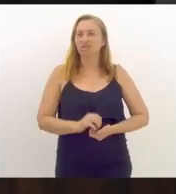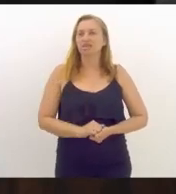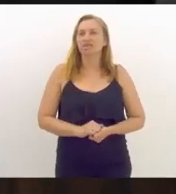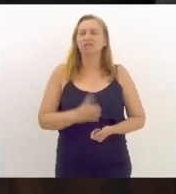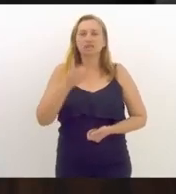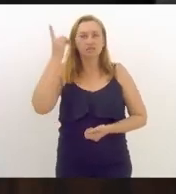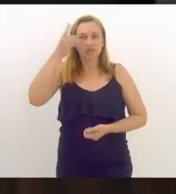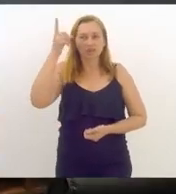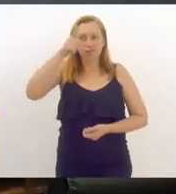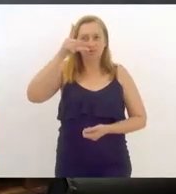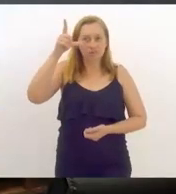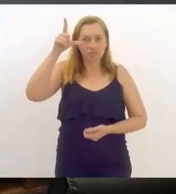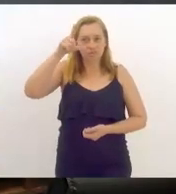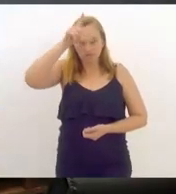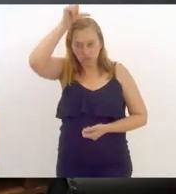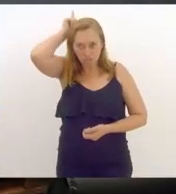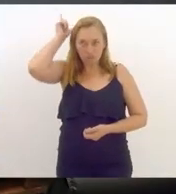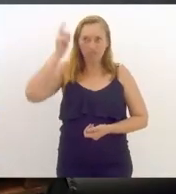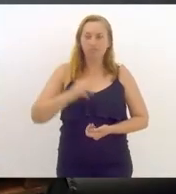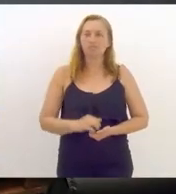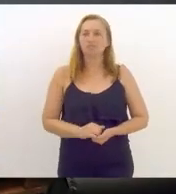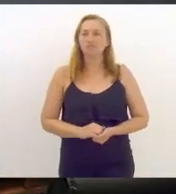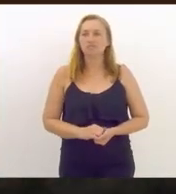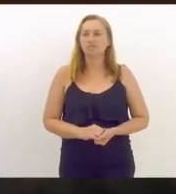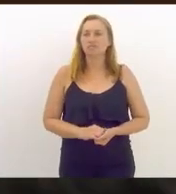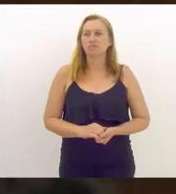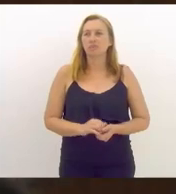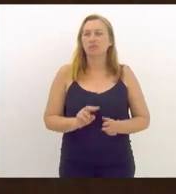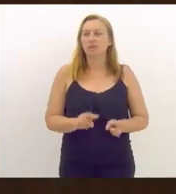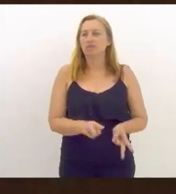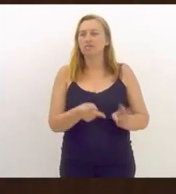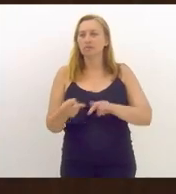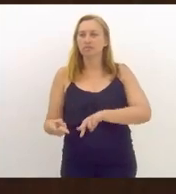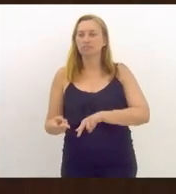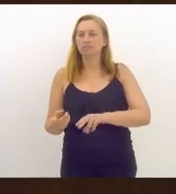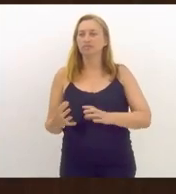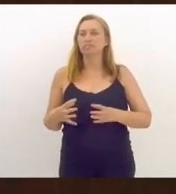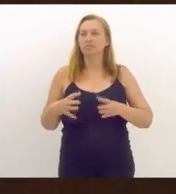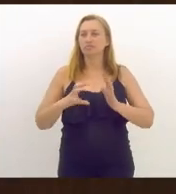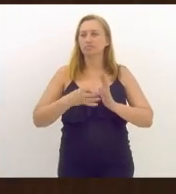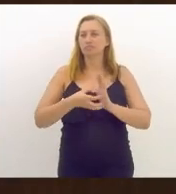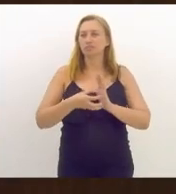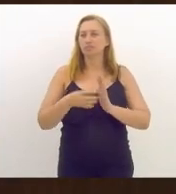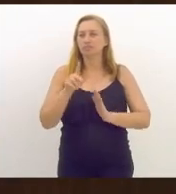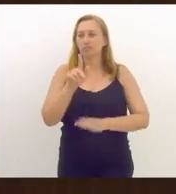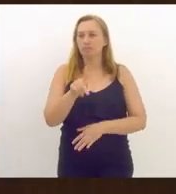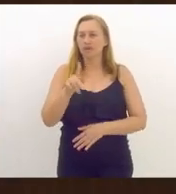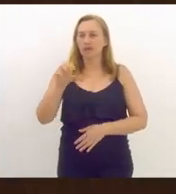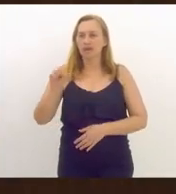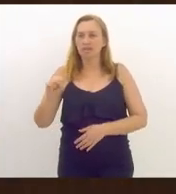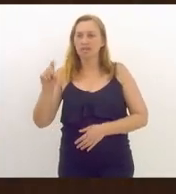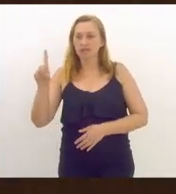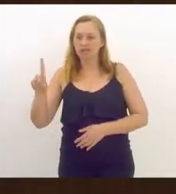Luiz Paulo caminhando pela bancada do PSD